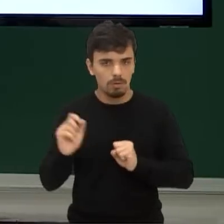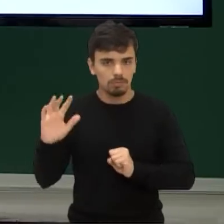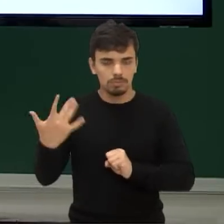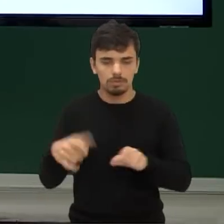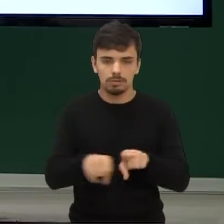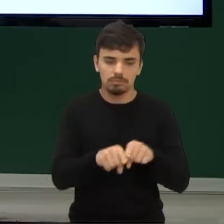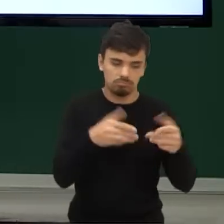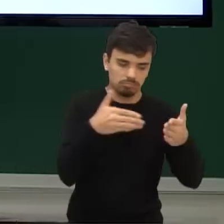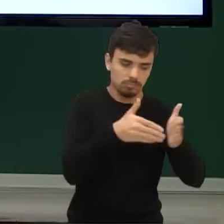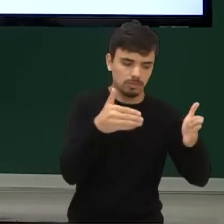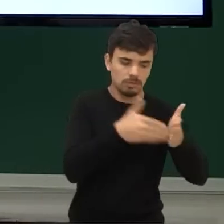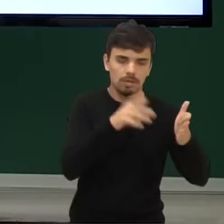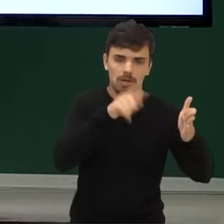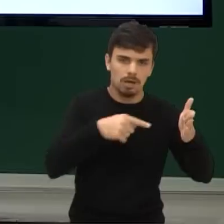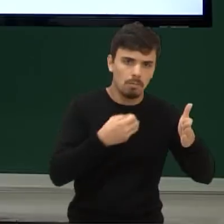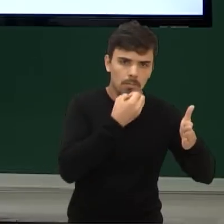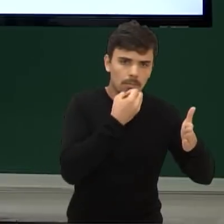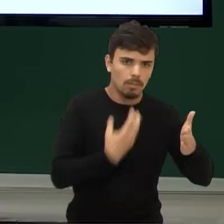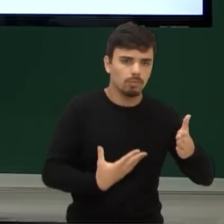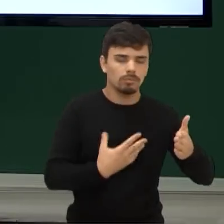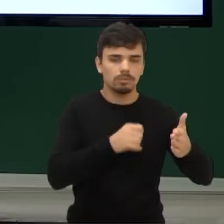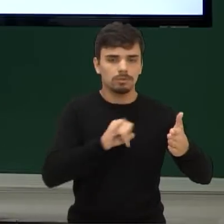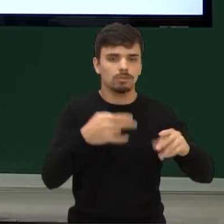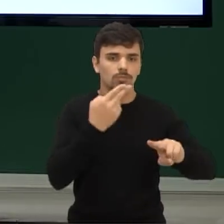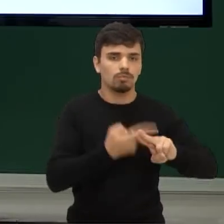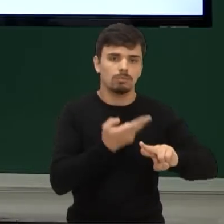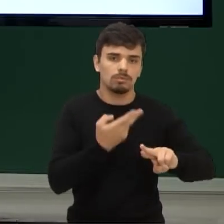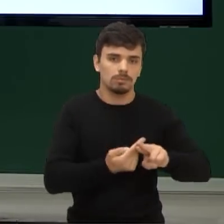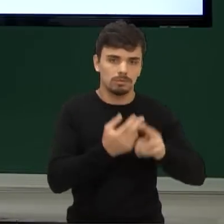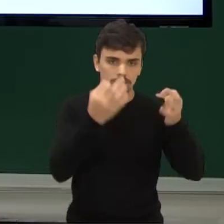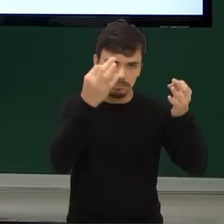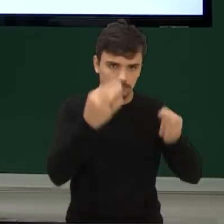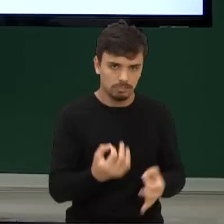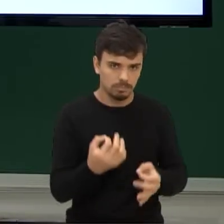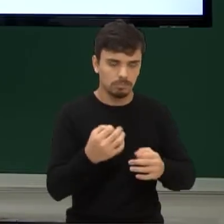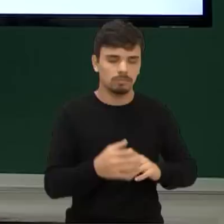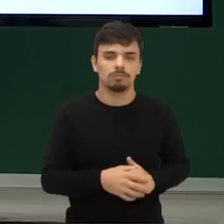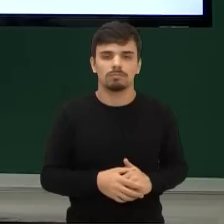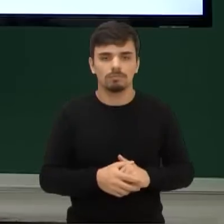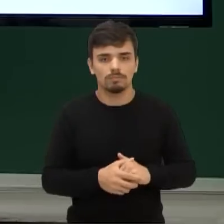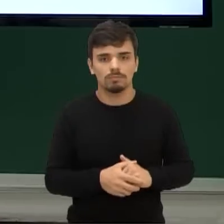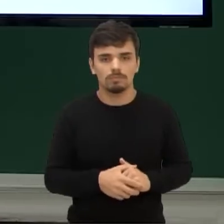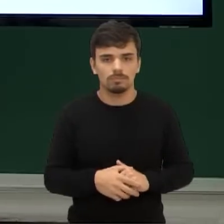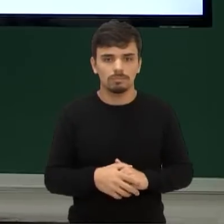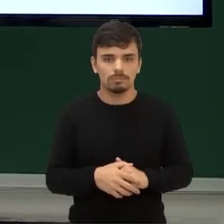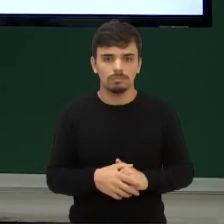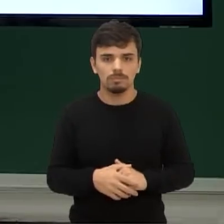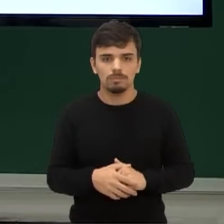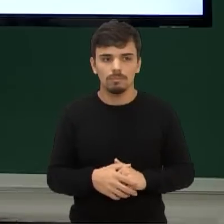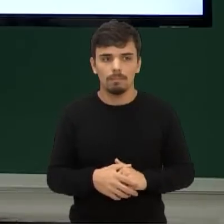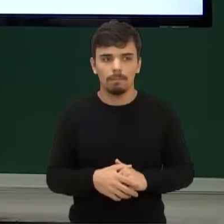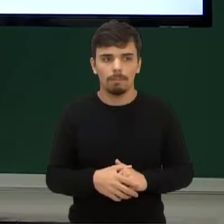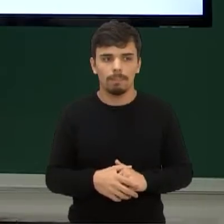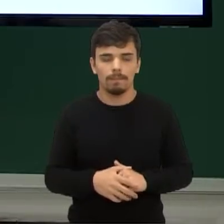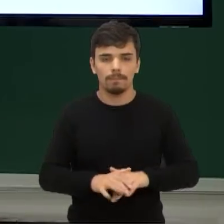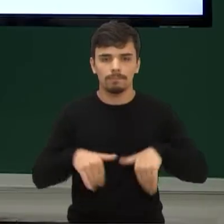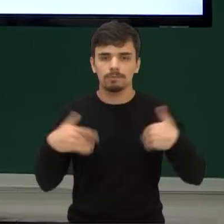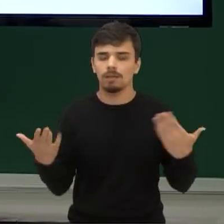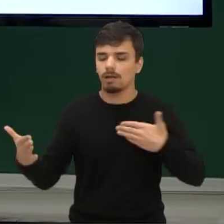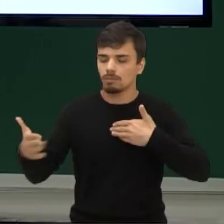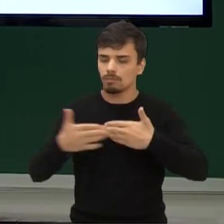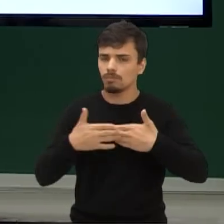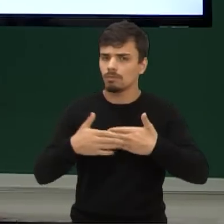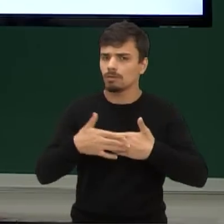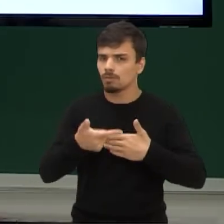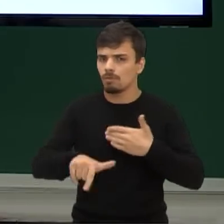de barreira são bem eficazes se utilizados da maneira correta. E aí, estamos